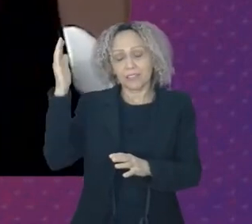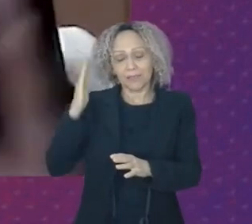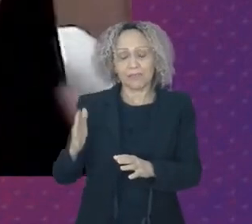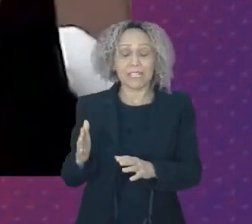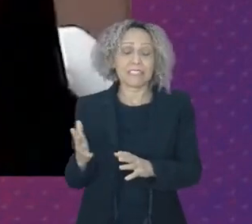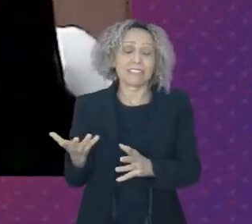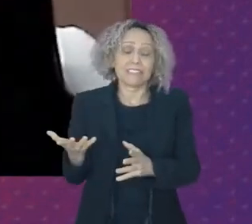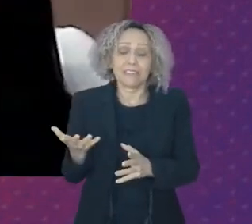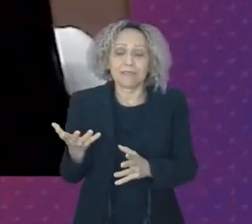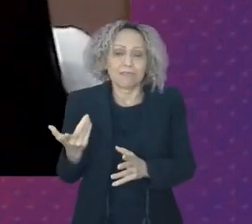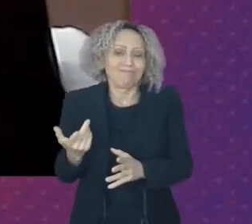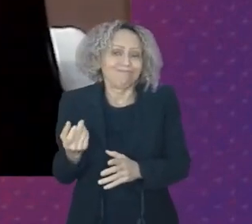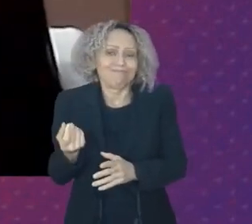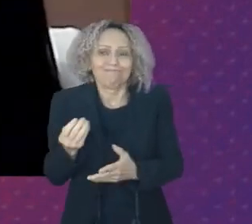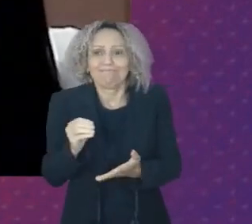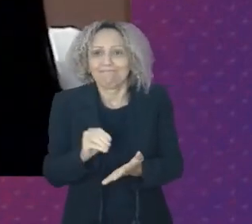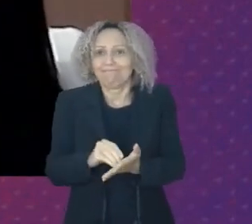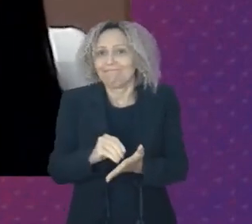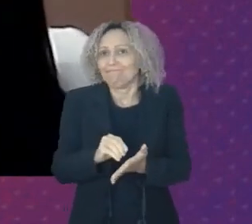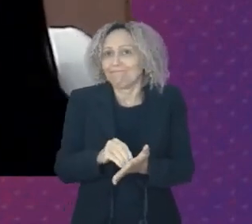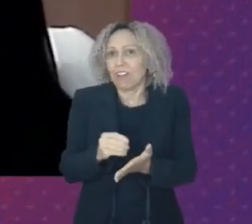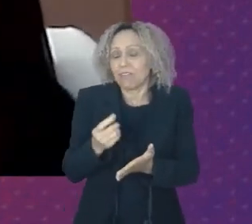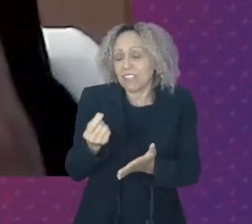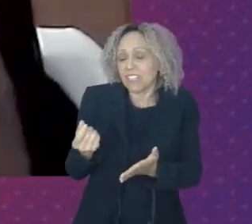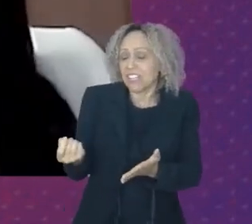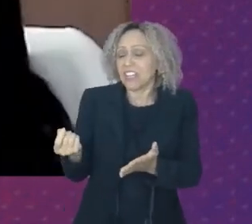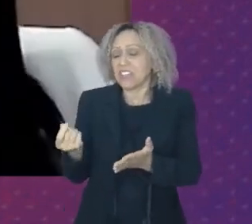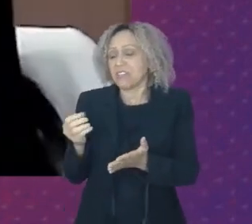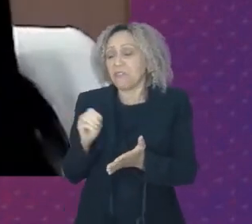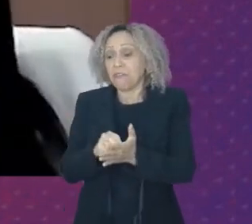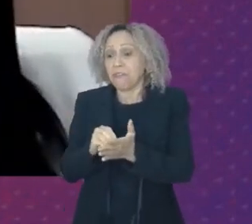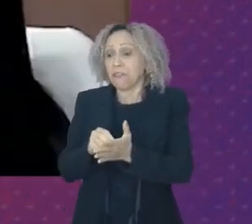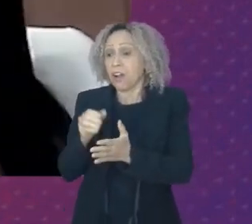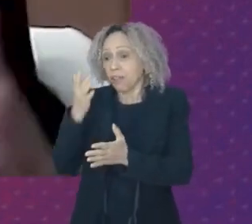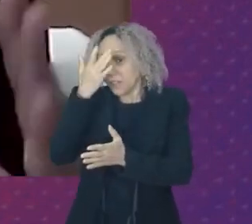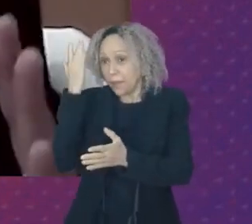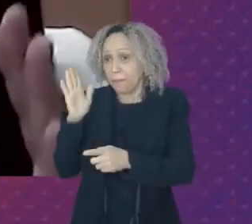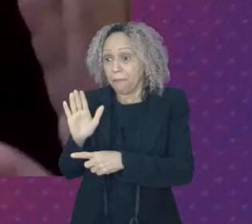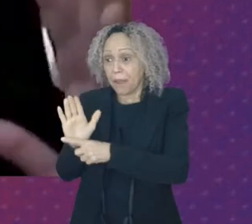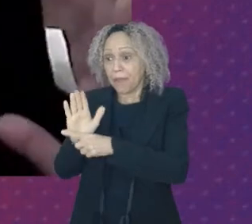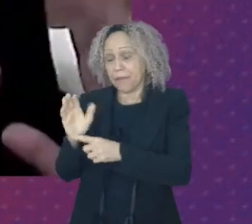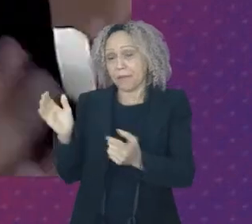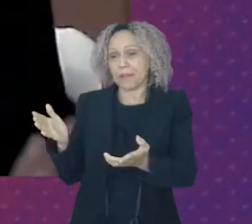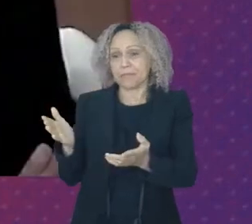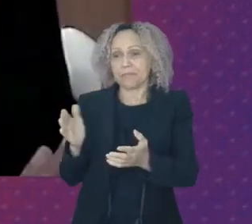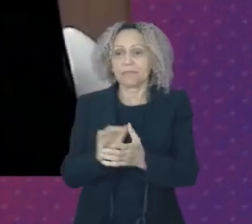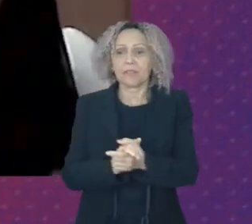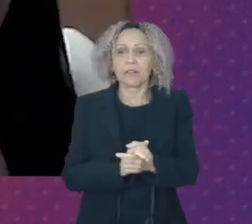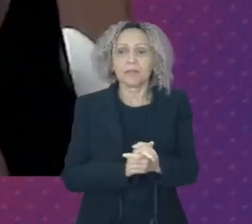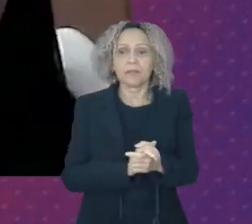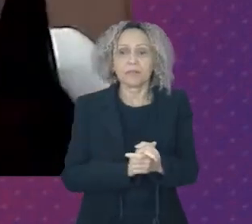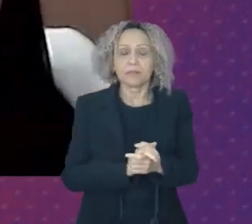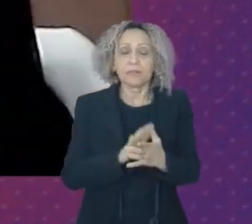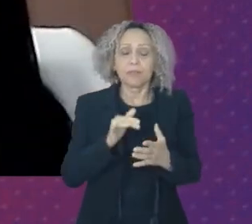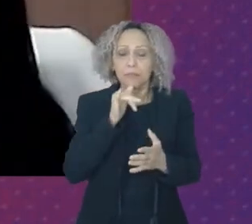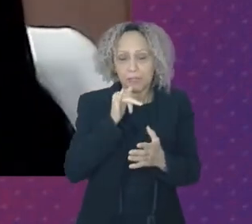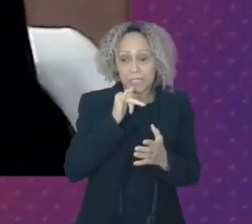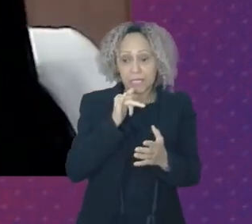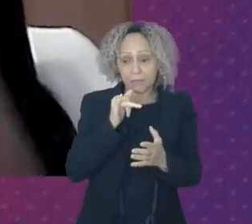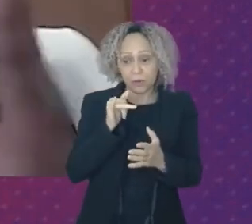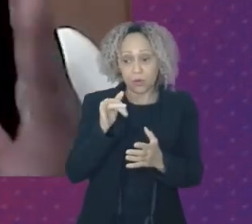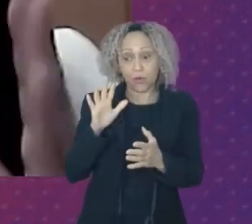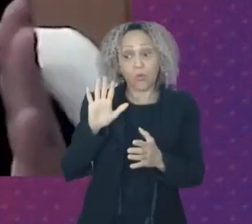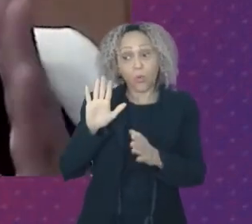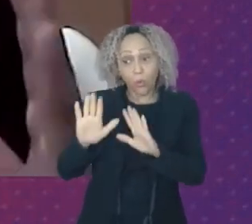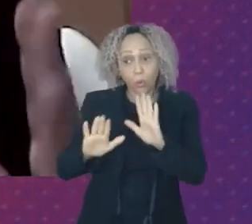muito diferente do que a gente viveu no passado. É posto, logo existo. O que você